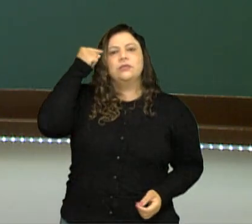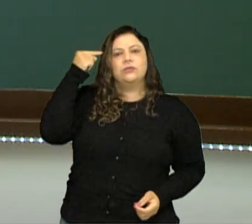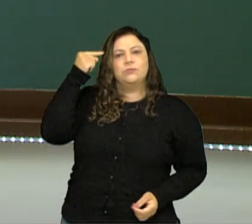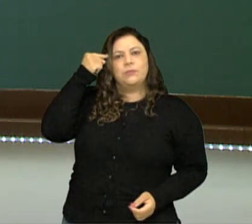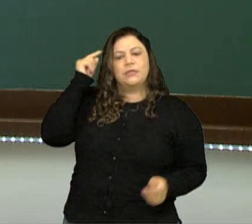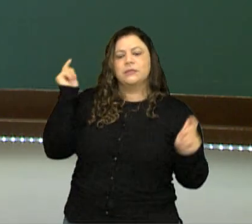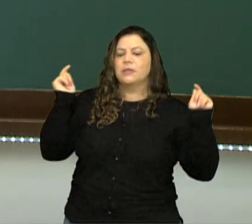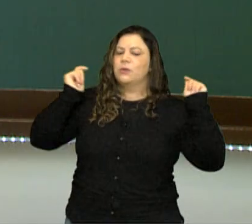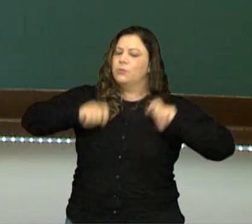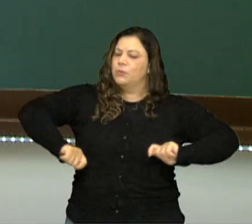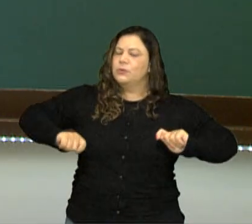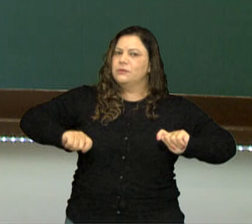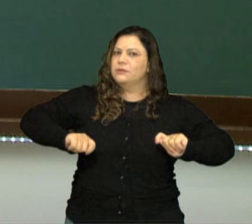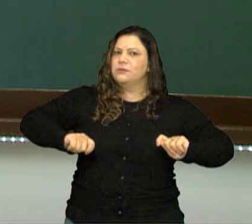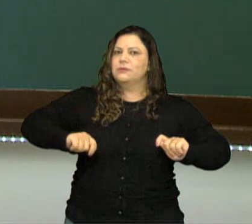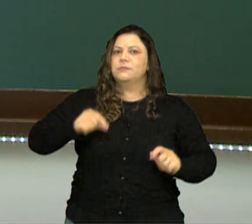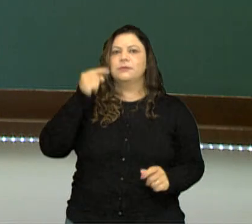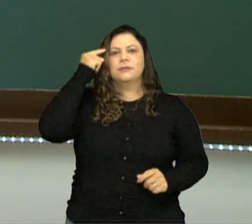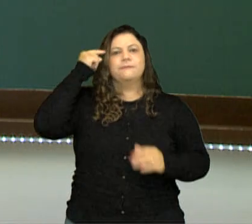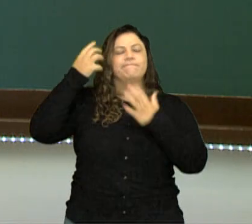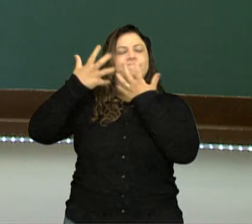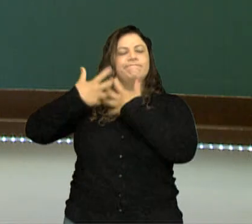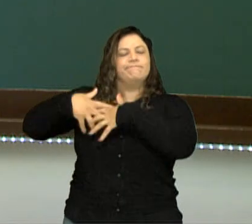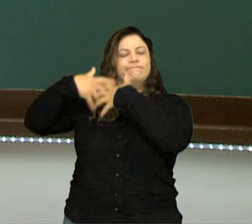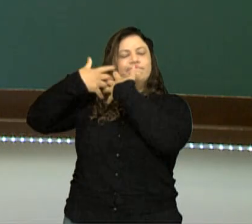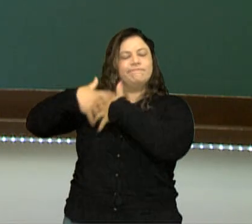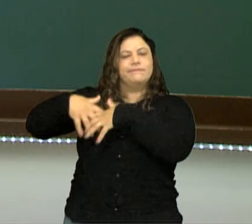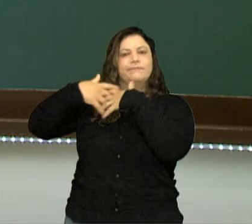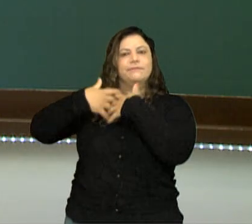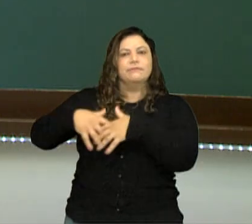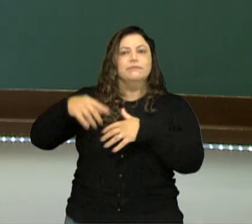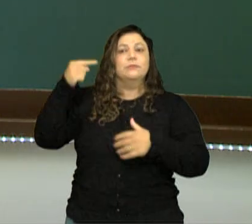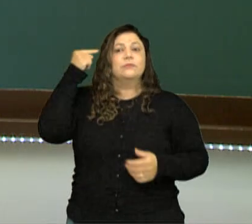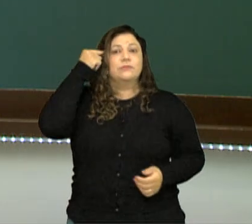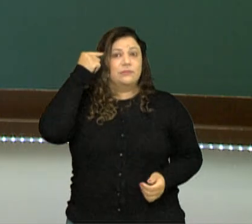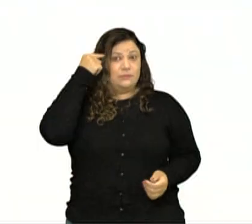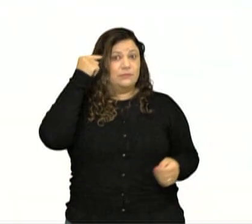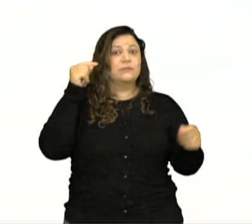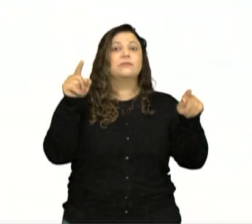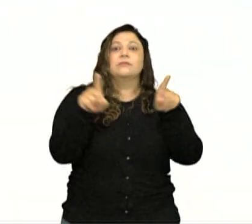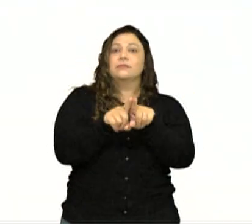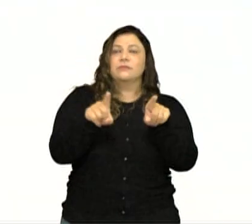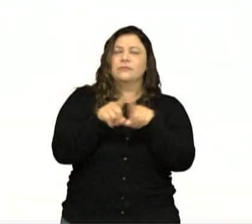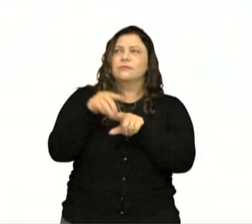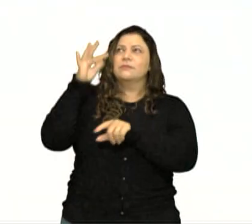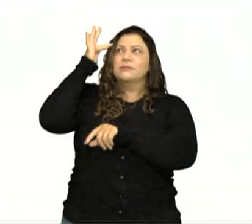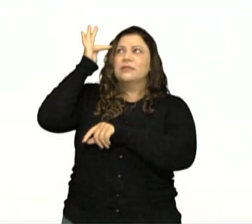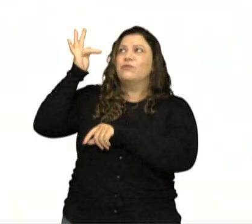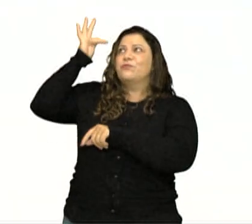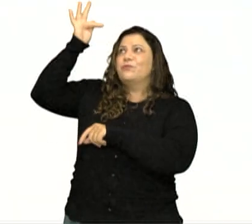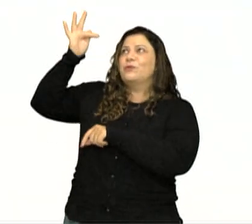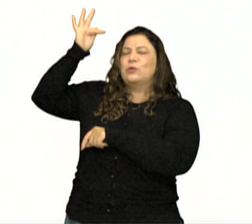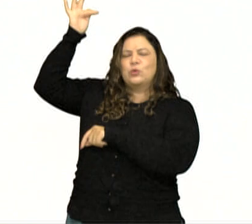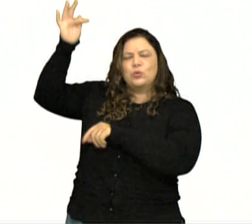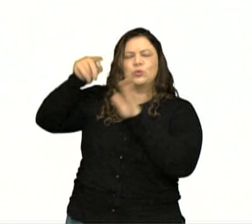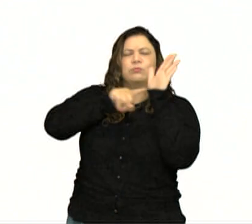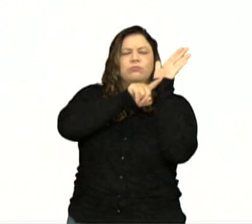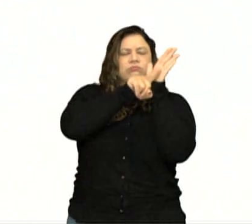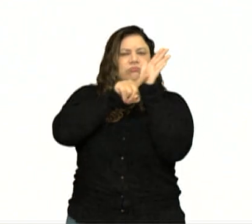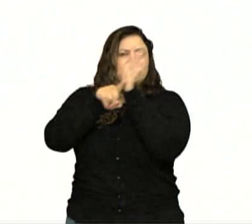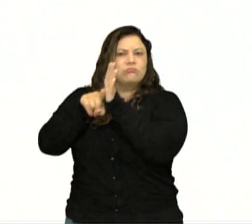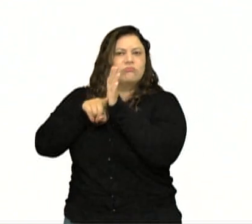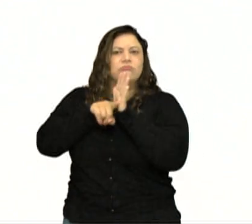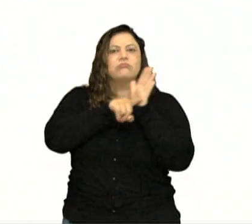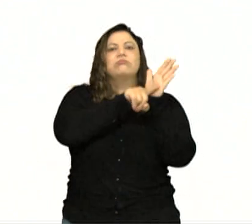a possibilidade do pensamento, inclusive pensamento filosófico, pensamento científico.